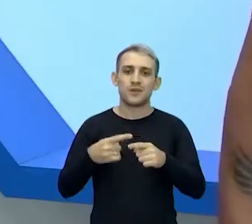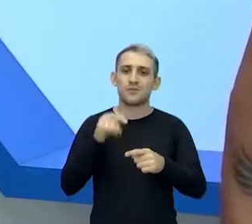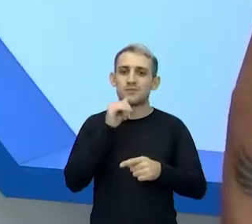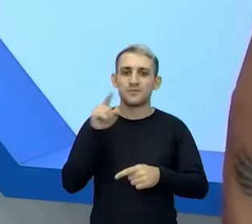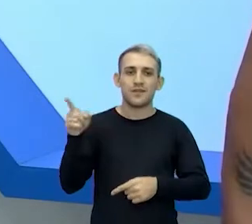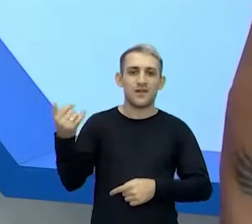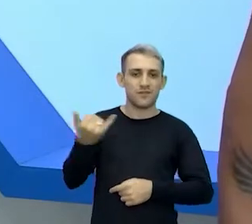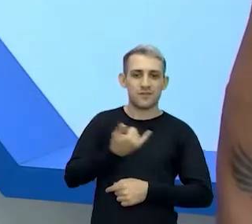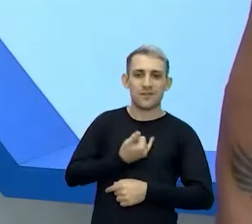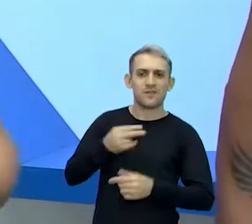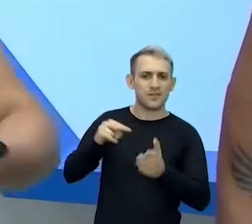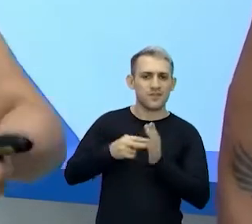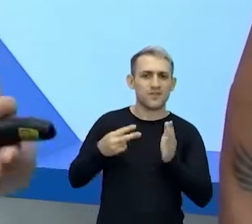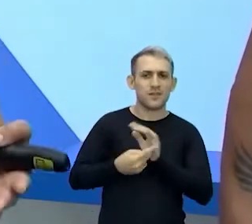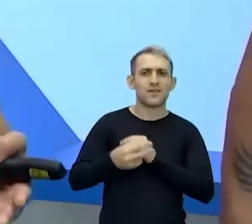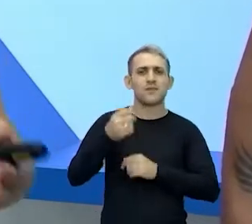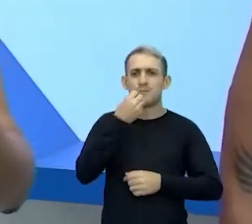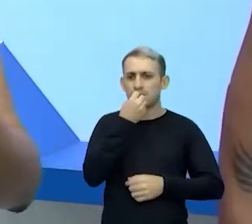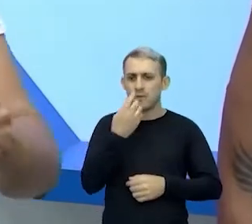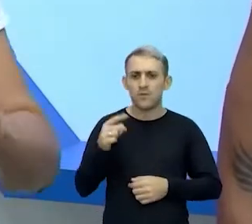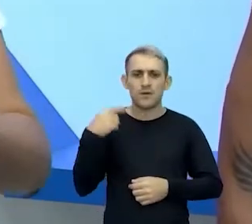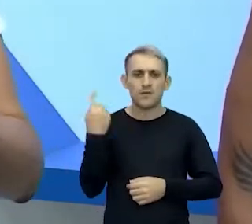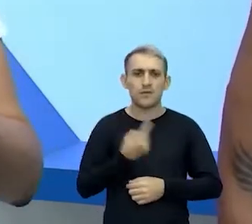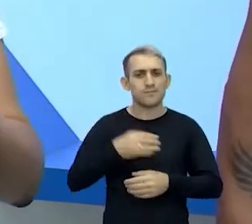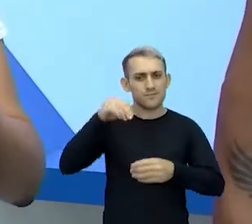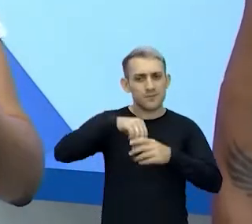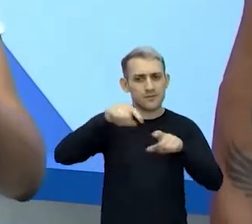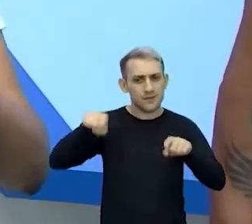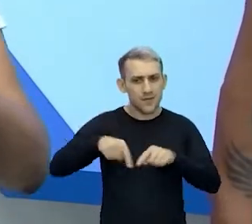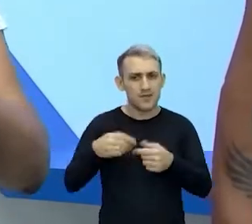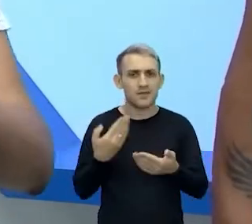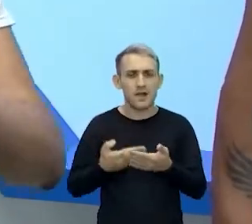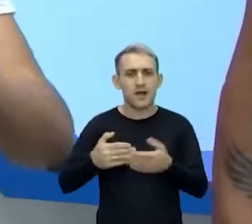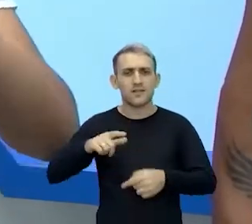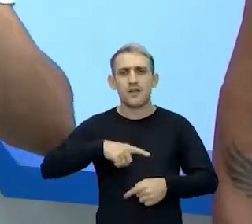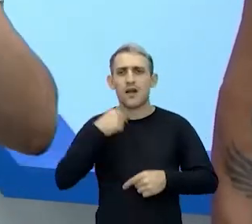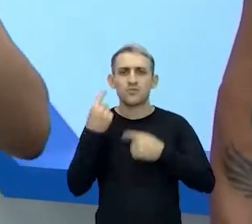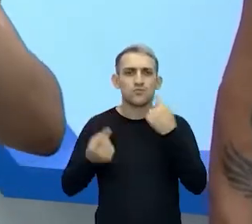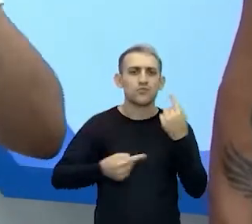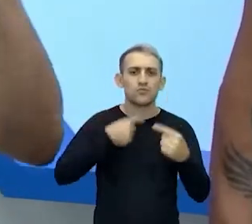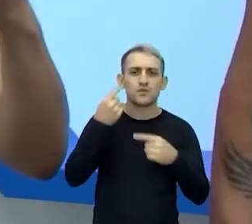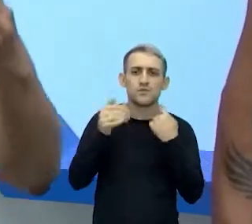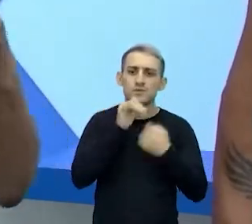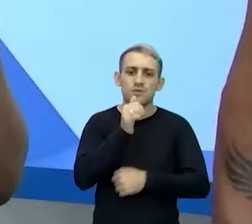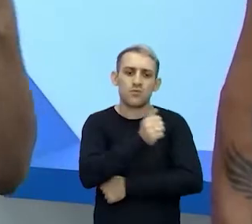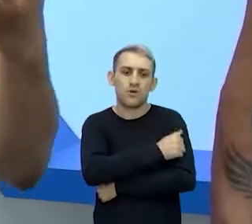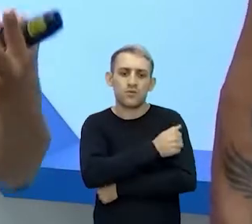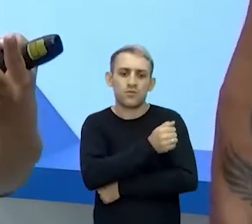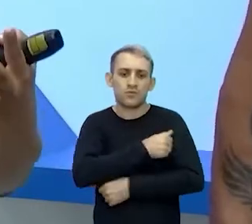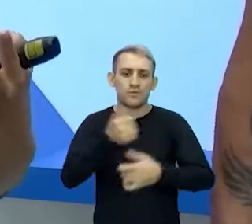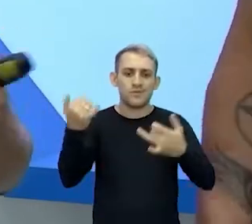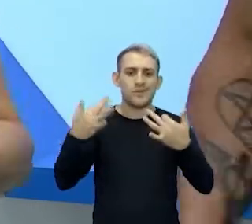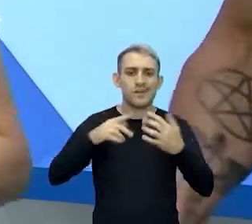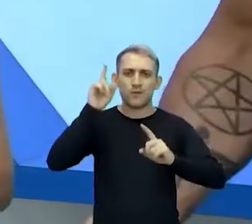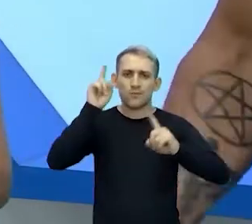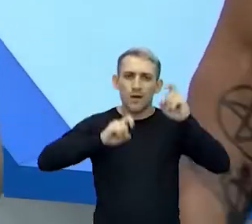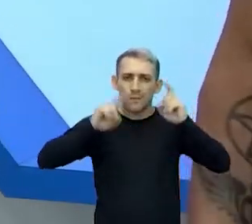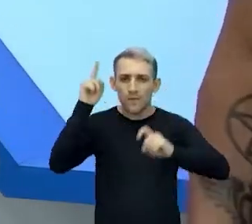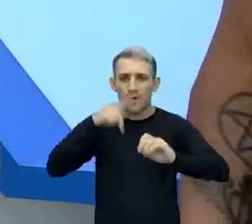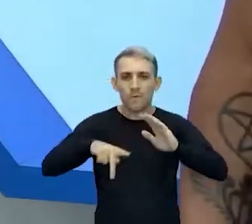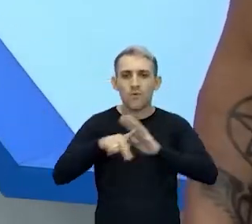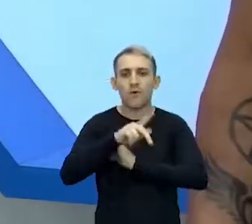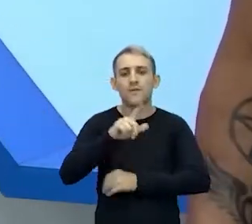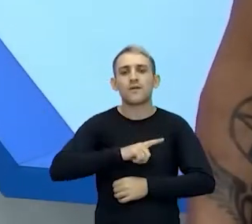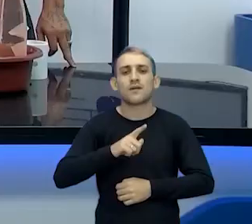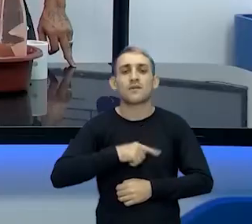o feedback de vocês, né? Em sala de aula a gente vê as dúvidas criadas, né? O aluno já fala com rosto, expressão, né? Então a